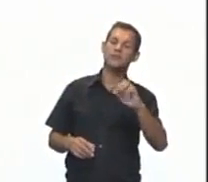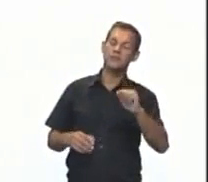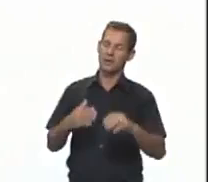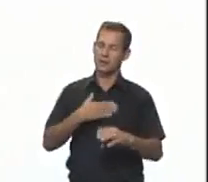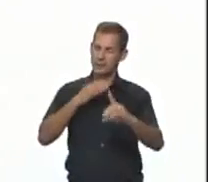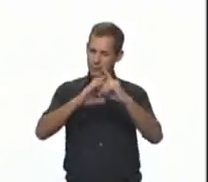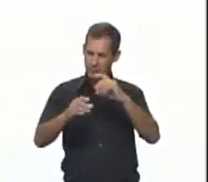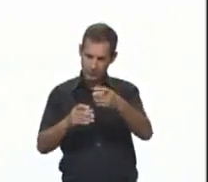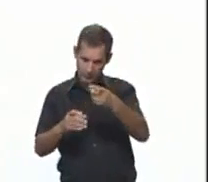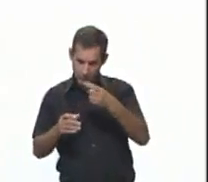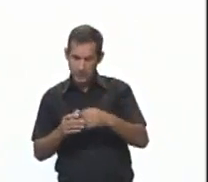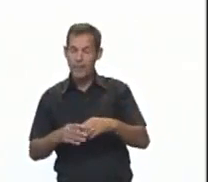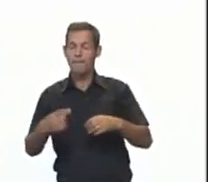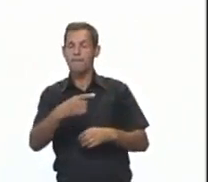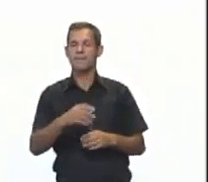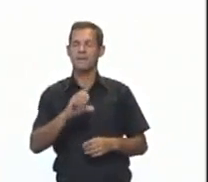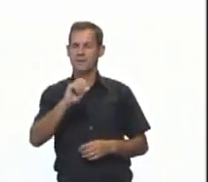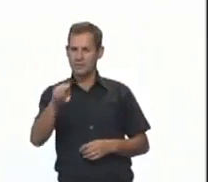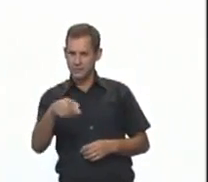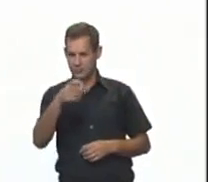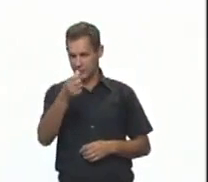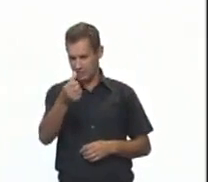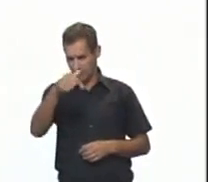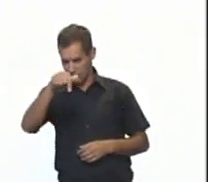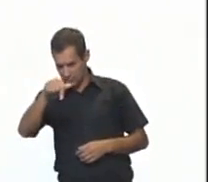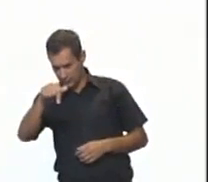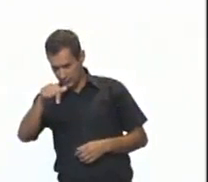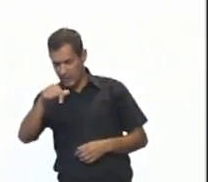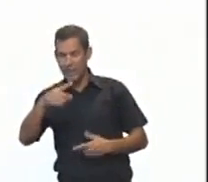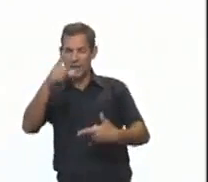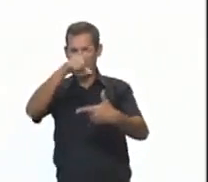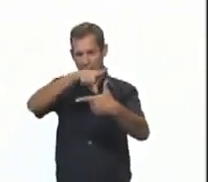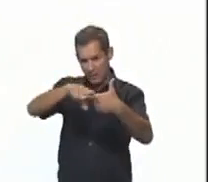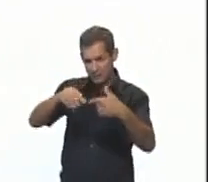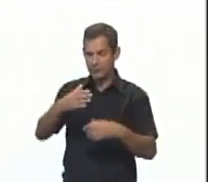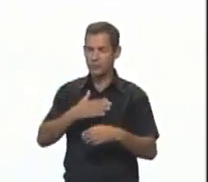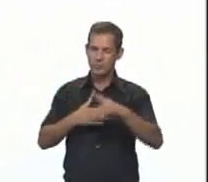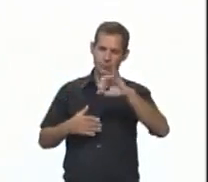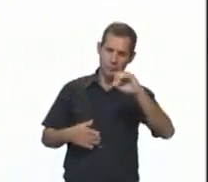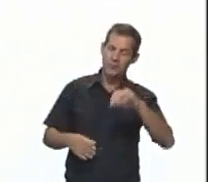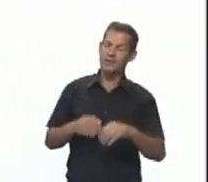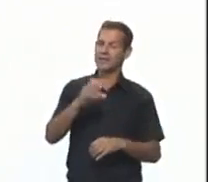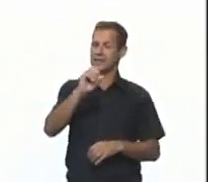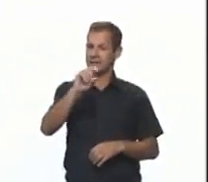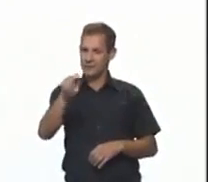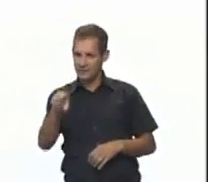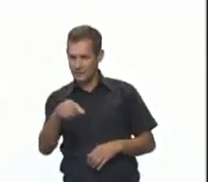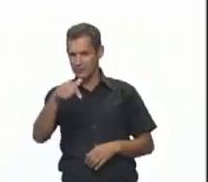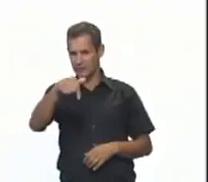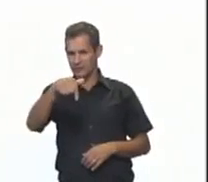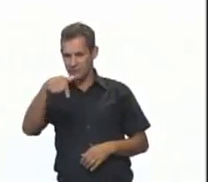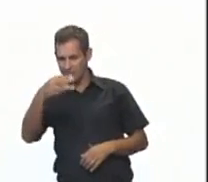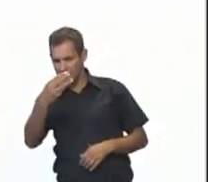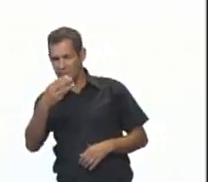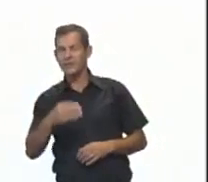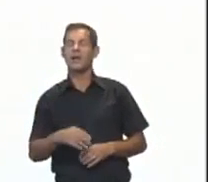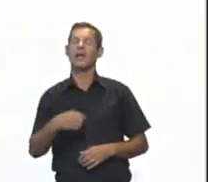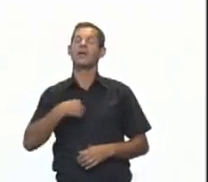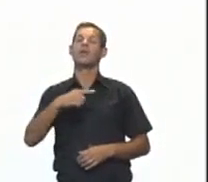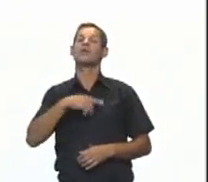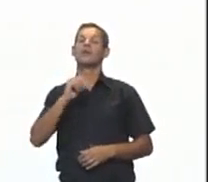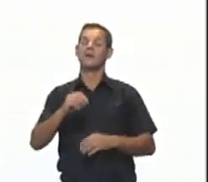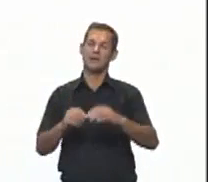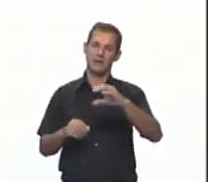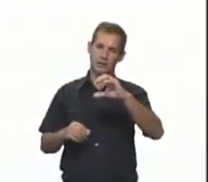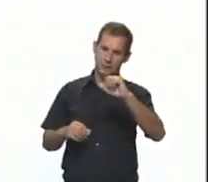minha coordenada x menos 0,67 dividido pelo meu raio, que é 0,73. Então, eu vou ter